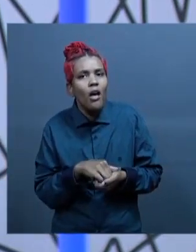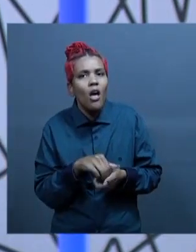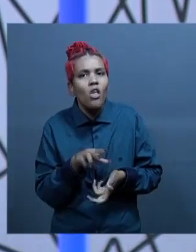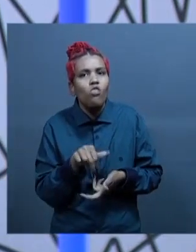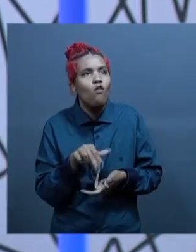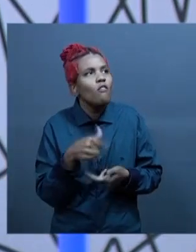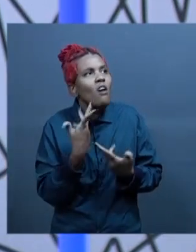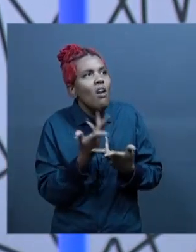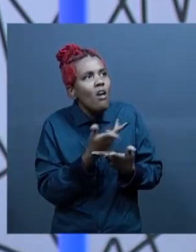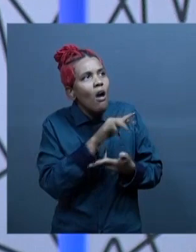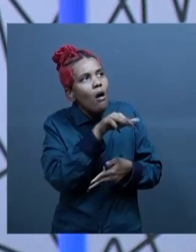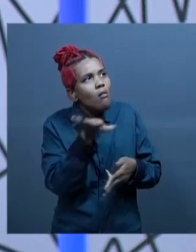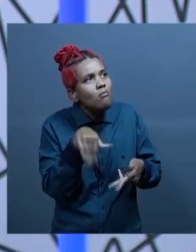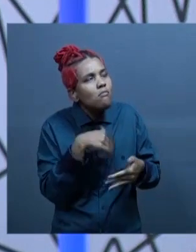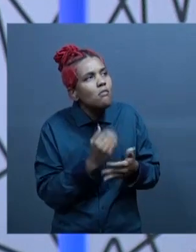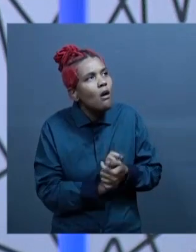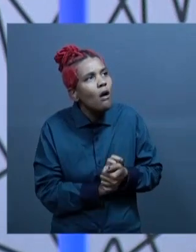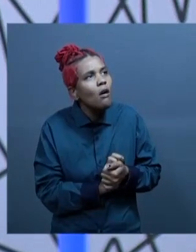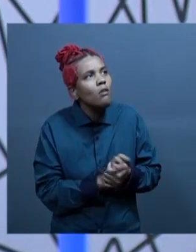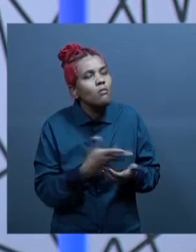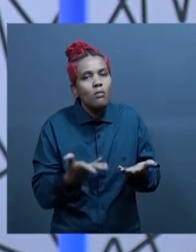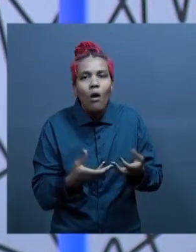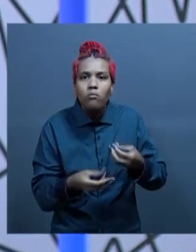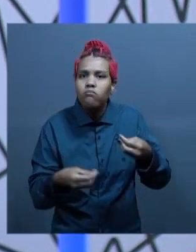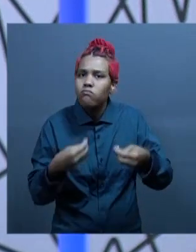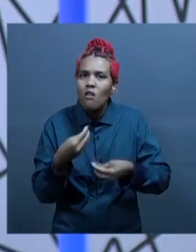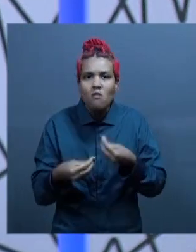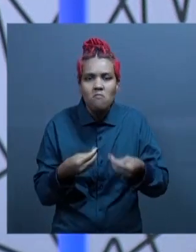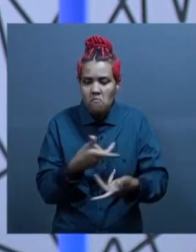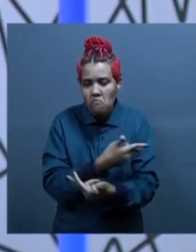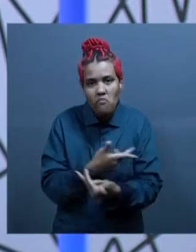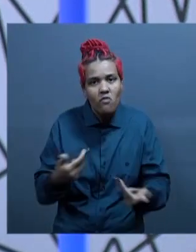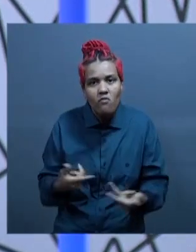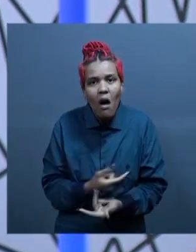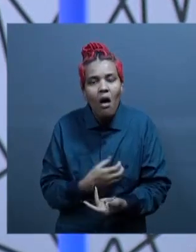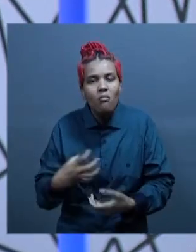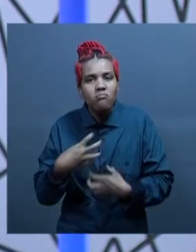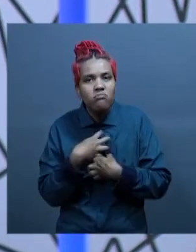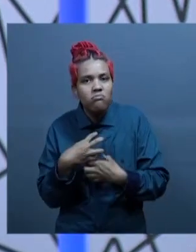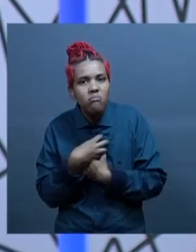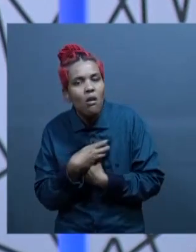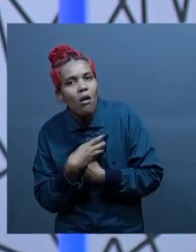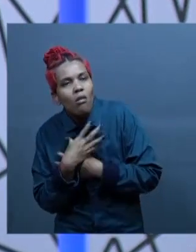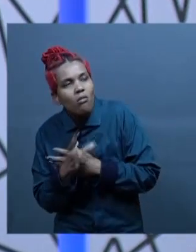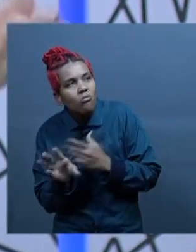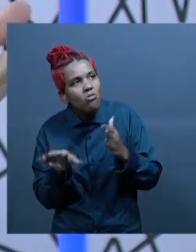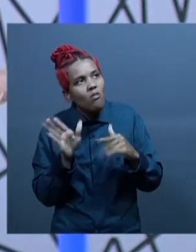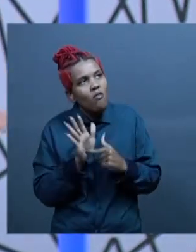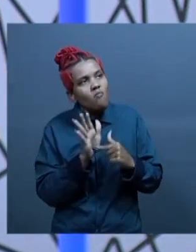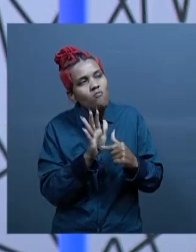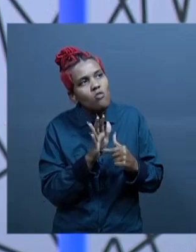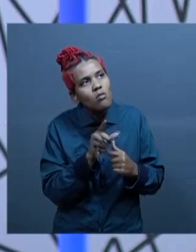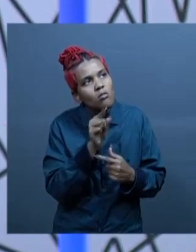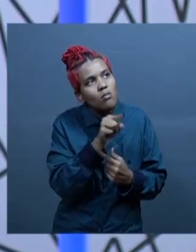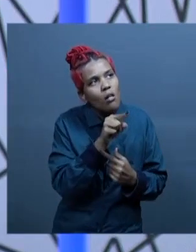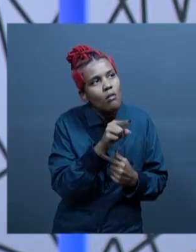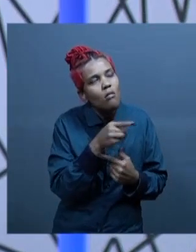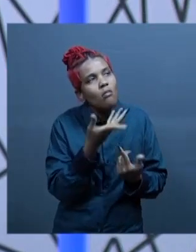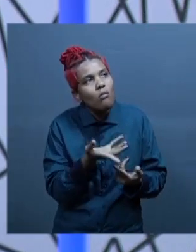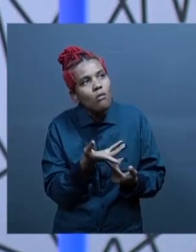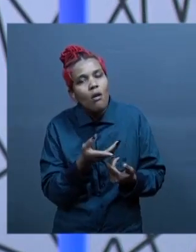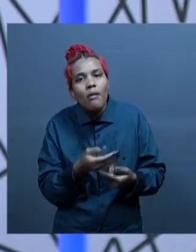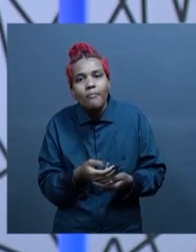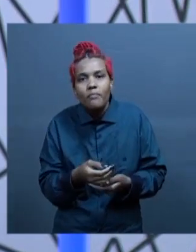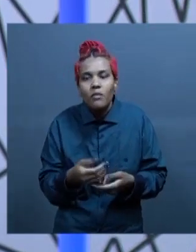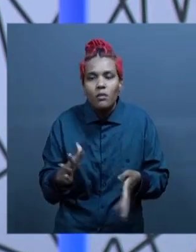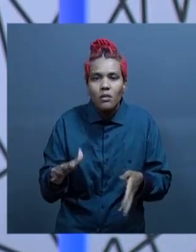contemplam essa parte da propaganda então dentro dessa característica e da ascensão por exemplo a associação dos